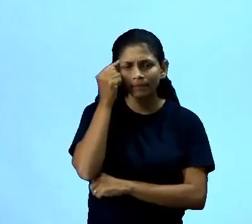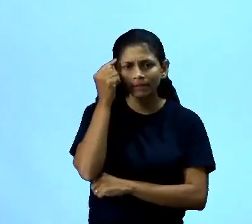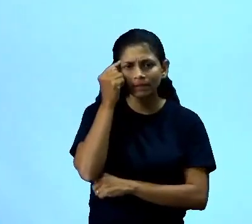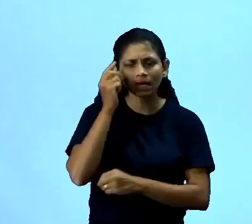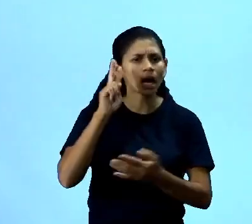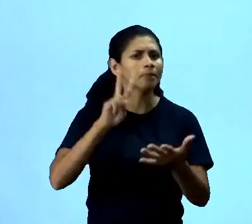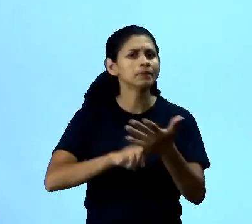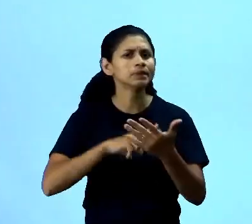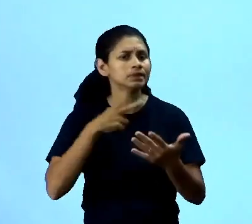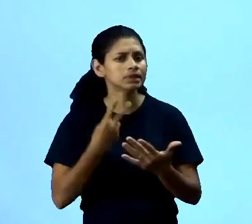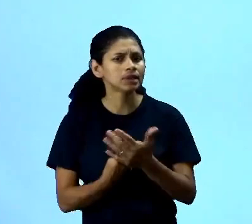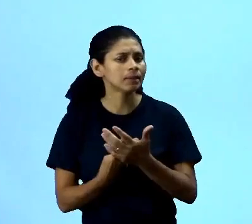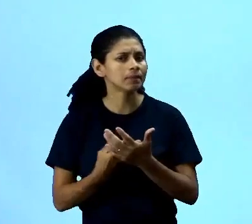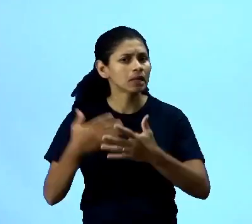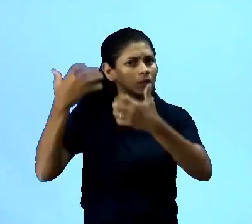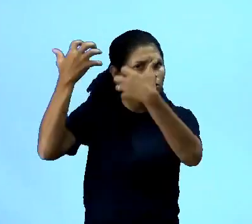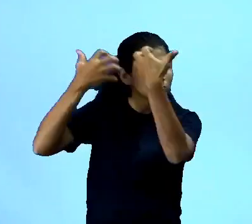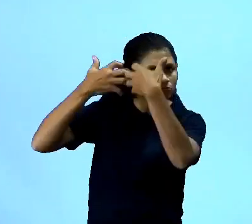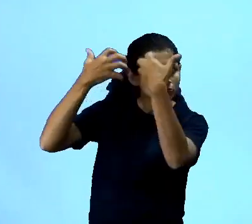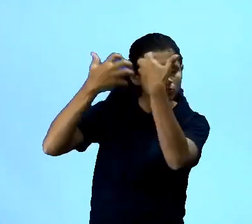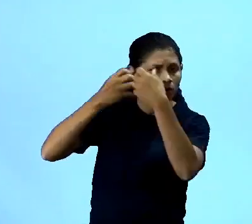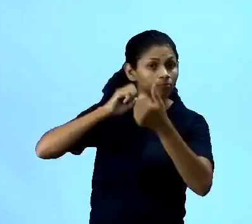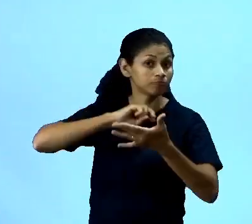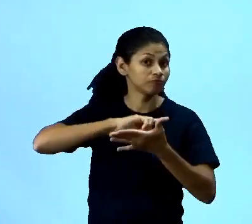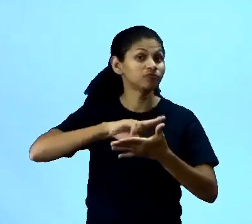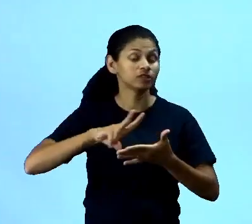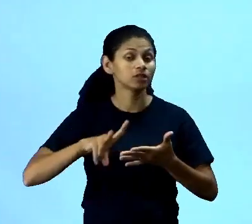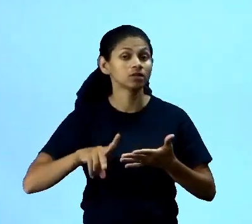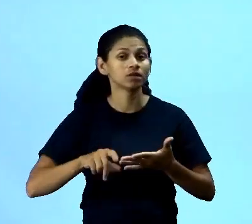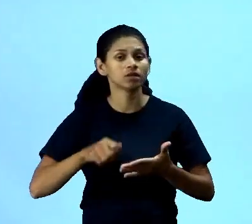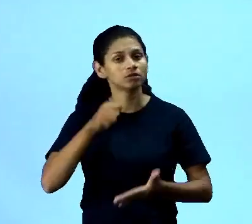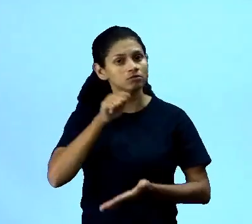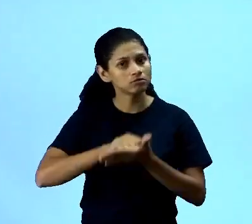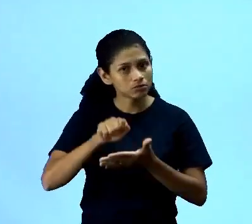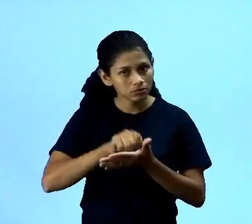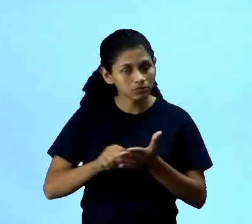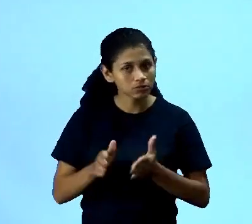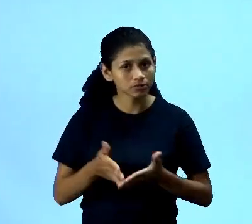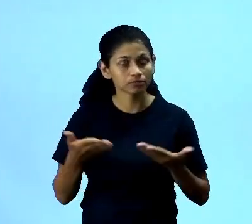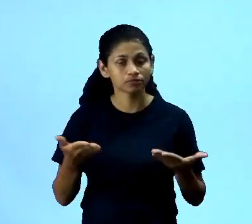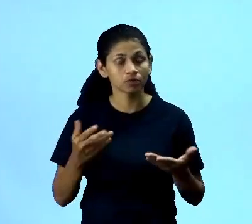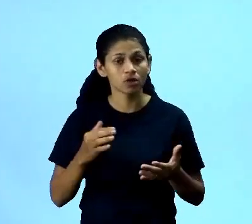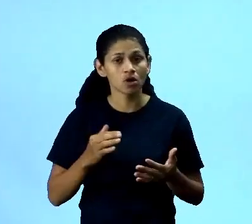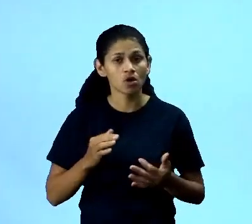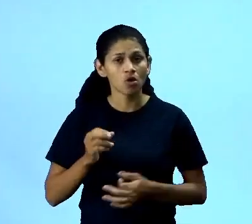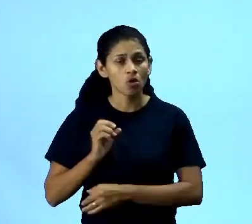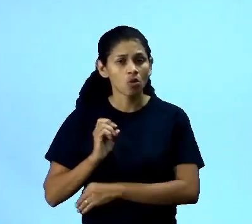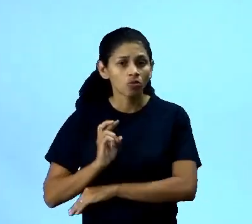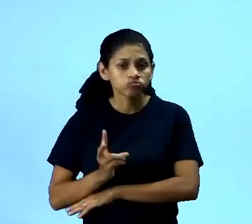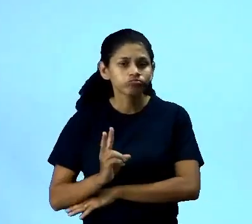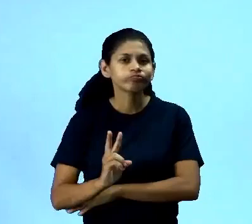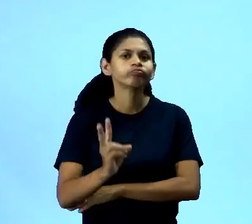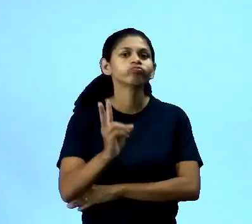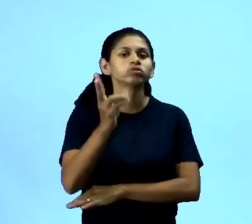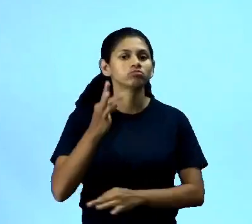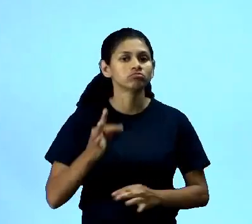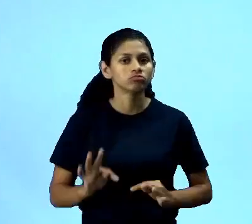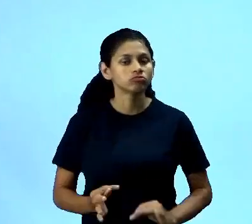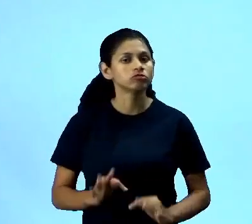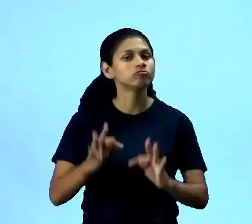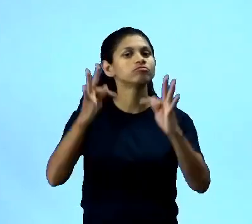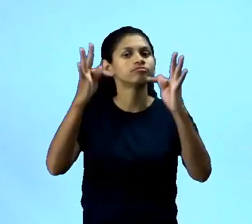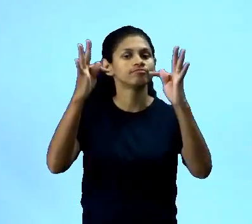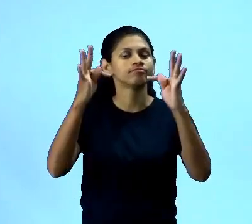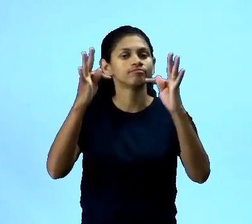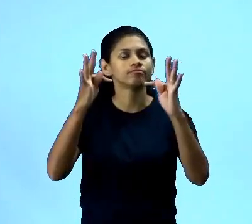obras. Mas, como foi lido para vocês, com o avanço da tecnologia, com esses gêneros textuais digitais,